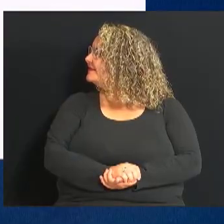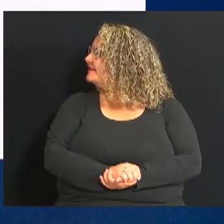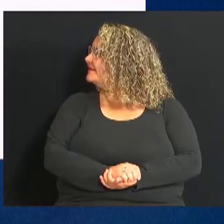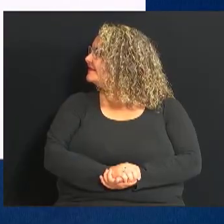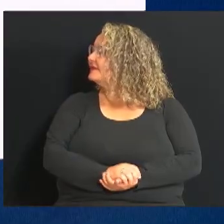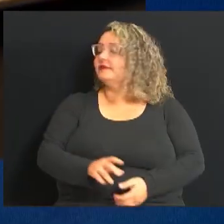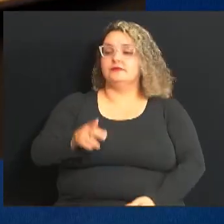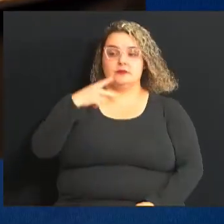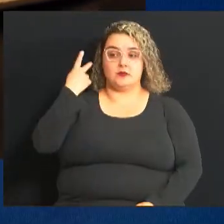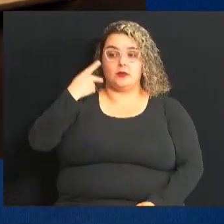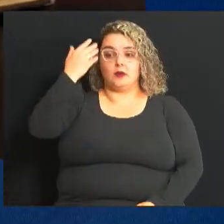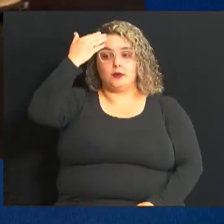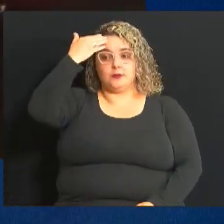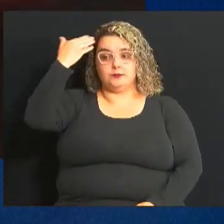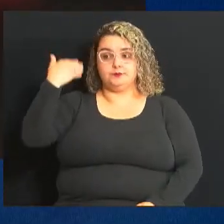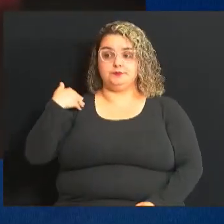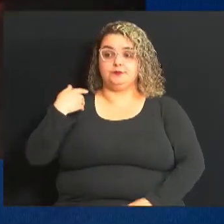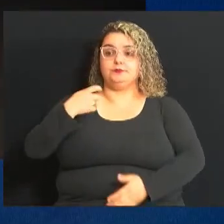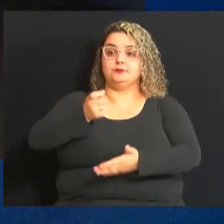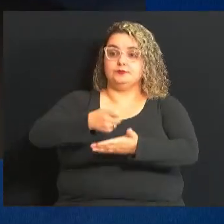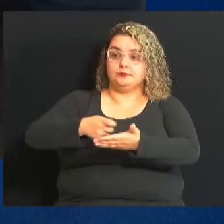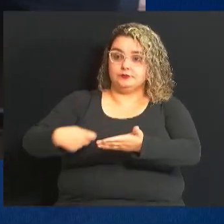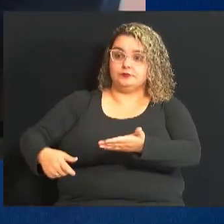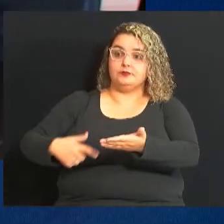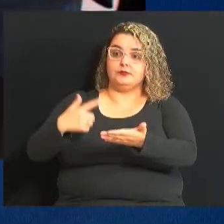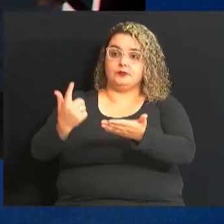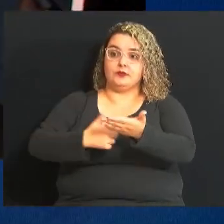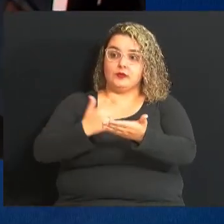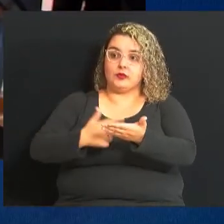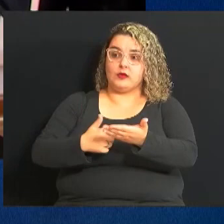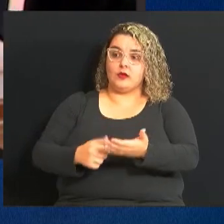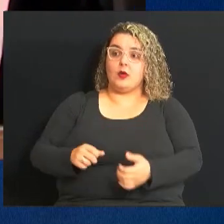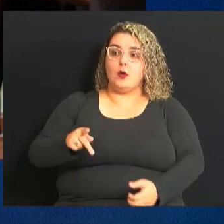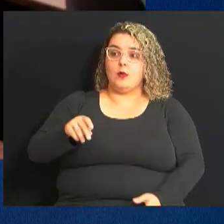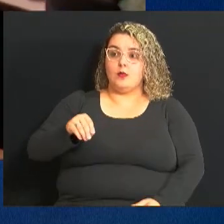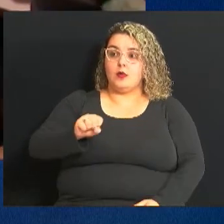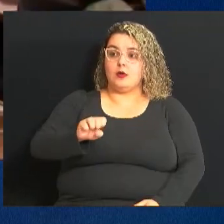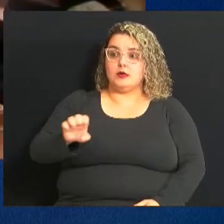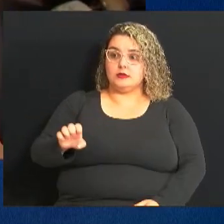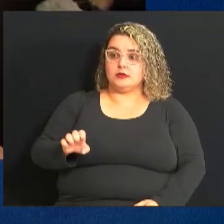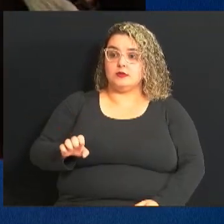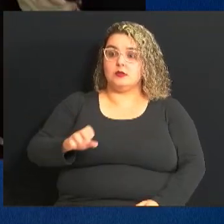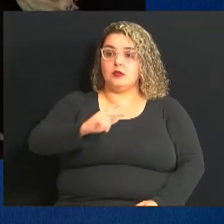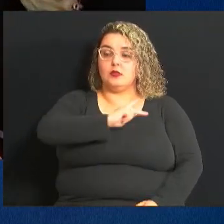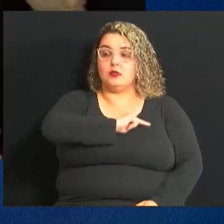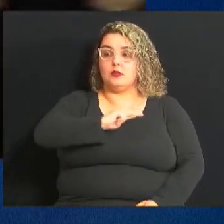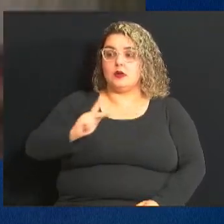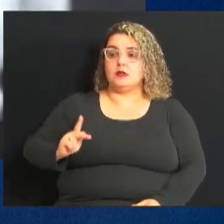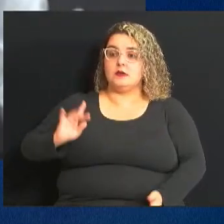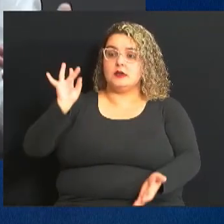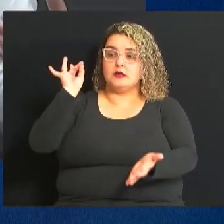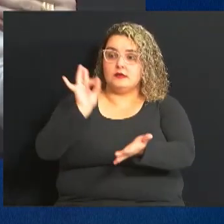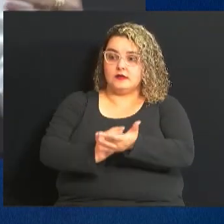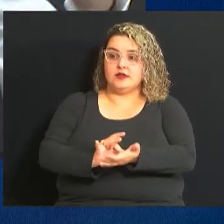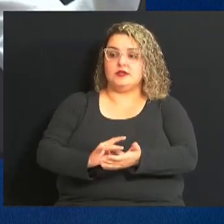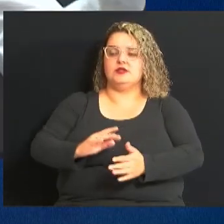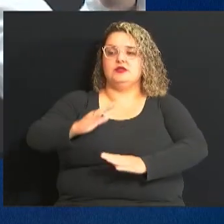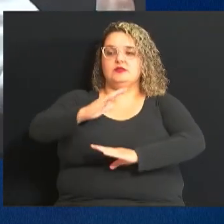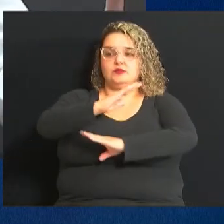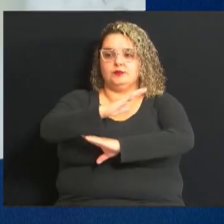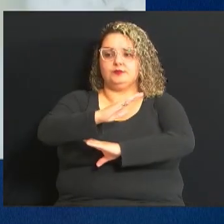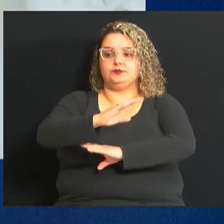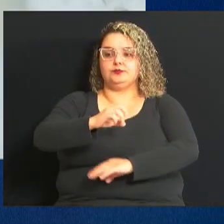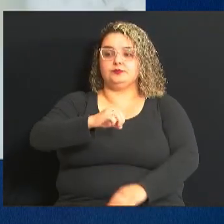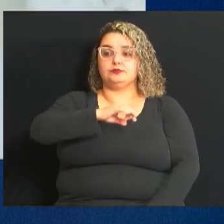Vereadora Débora Palermo assina livro de posse do Legislativo como presidente efetiva da Casa.